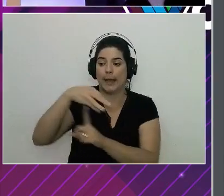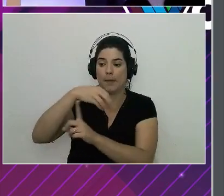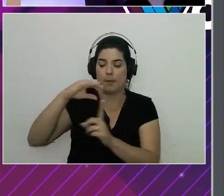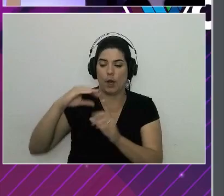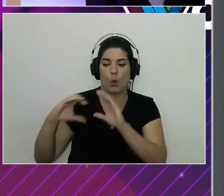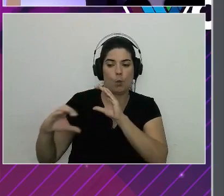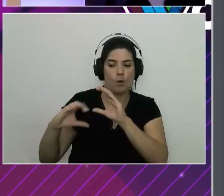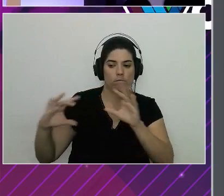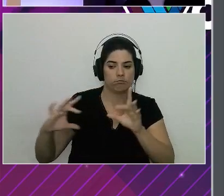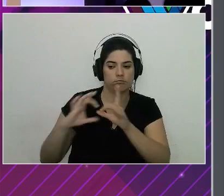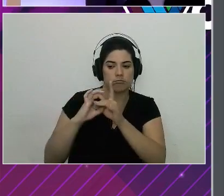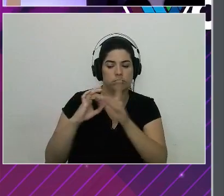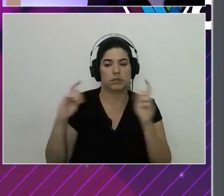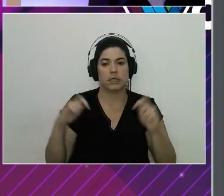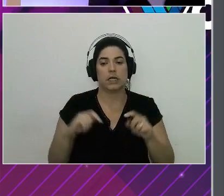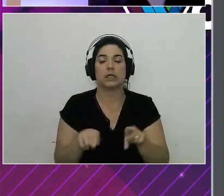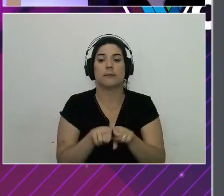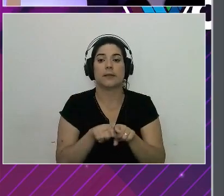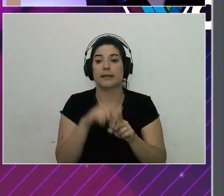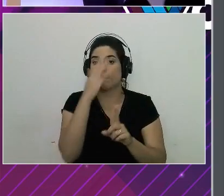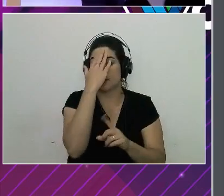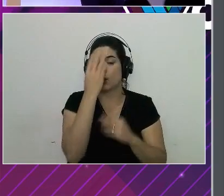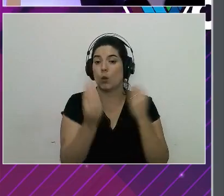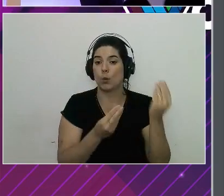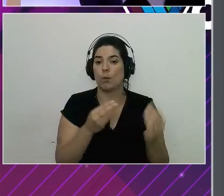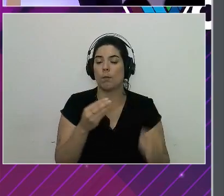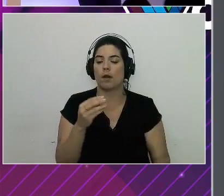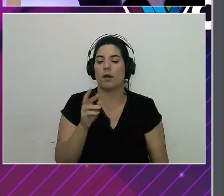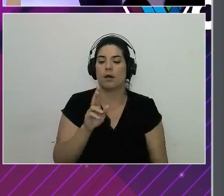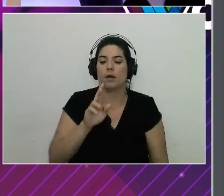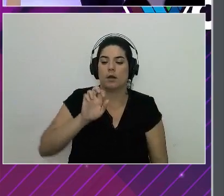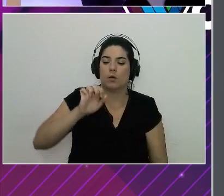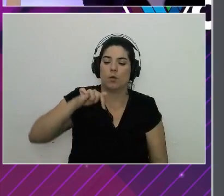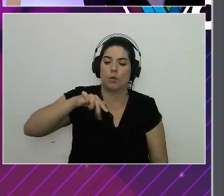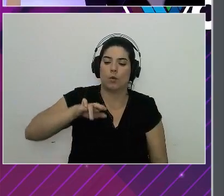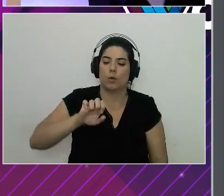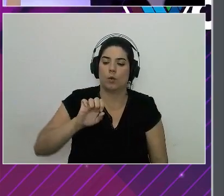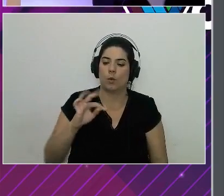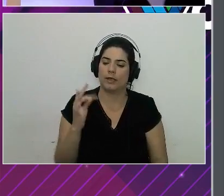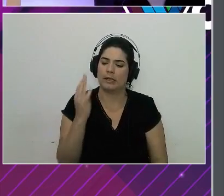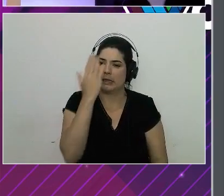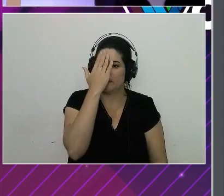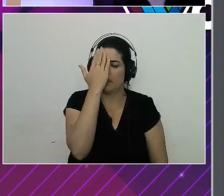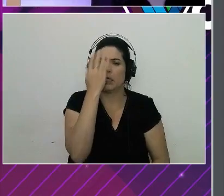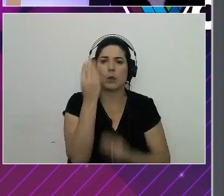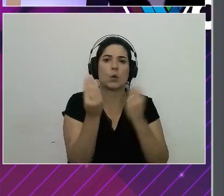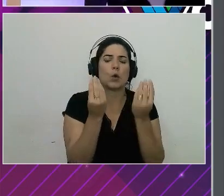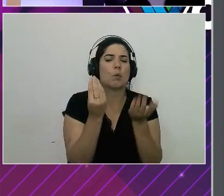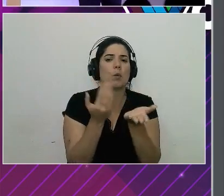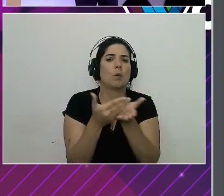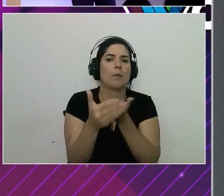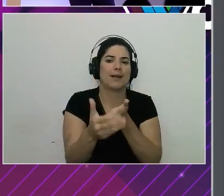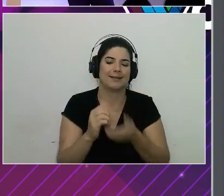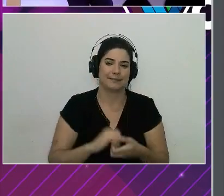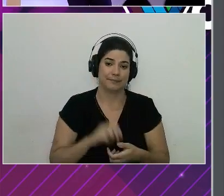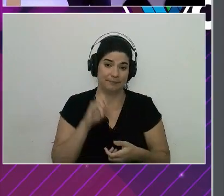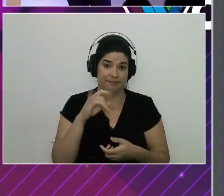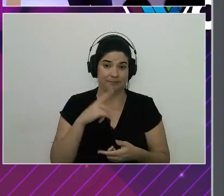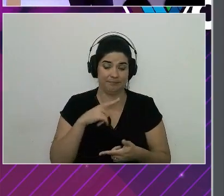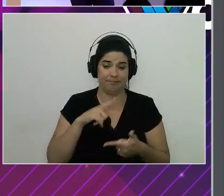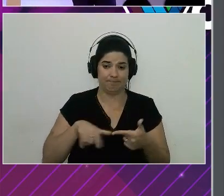como que uma request chegou na sua aplicação e de onde que ela veio. Então, se você está tendo um problema no seu microserviço de